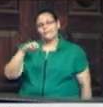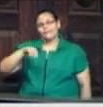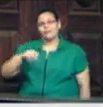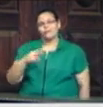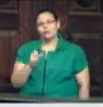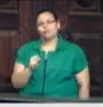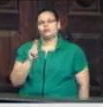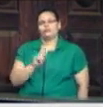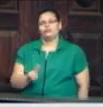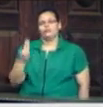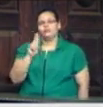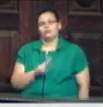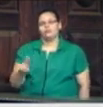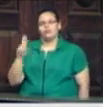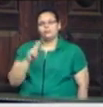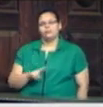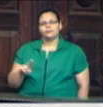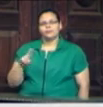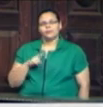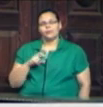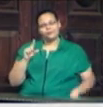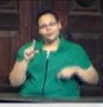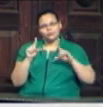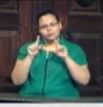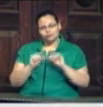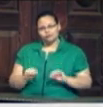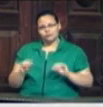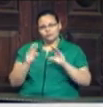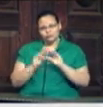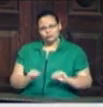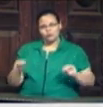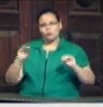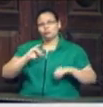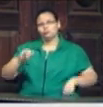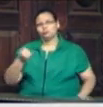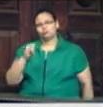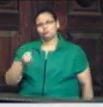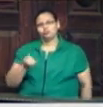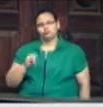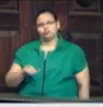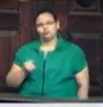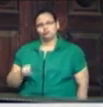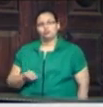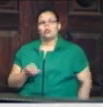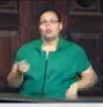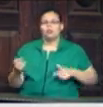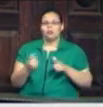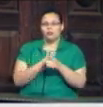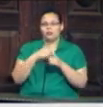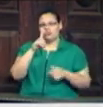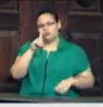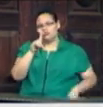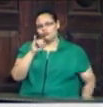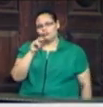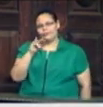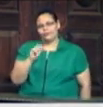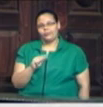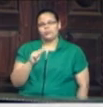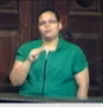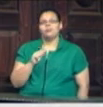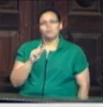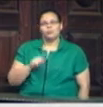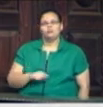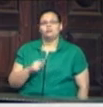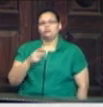ser utilizados para amortizar juros da dívida pública. Aliás,